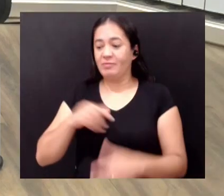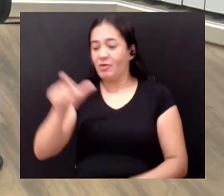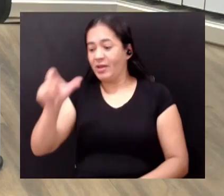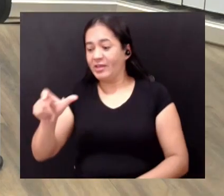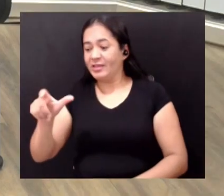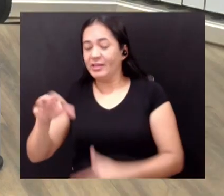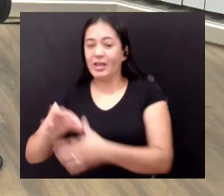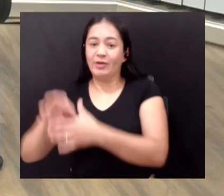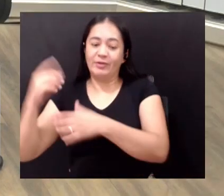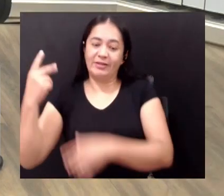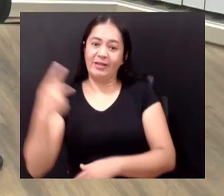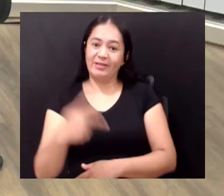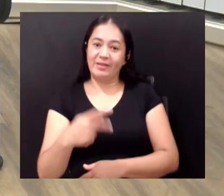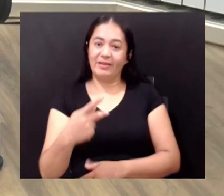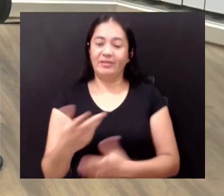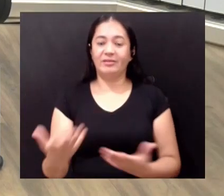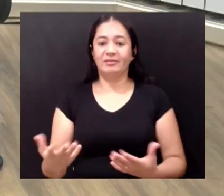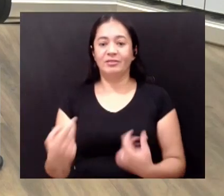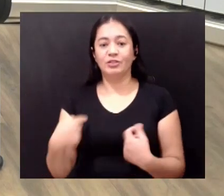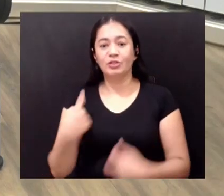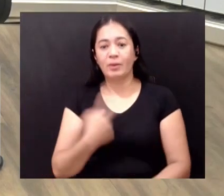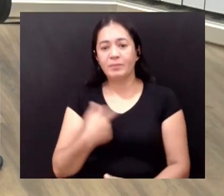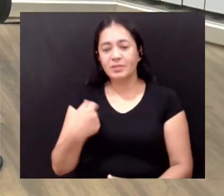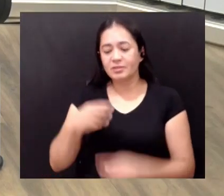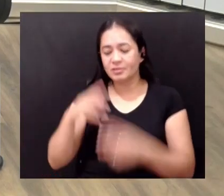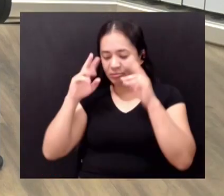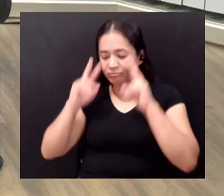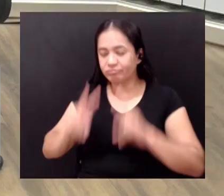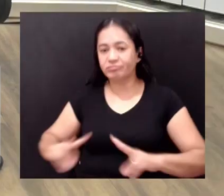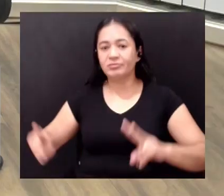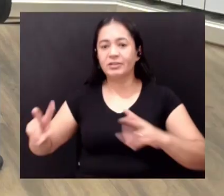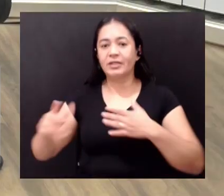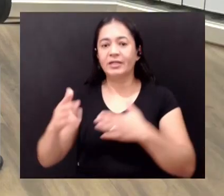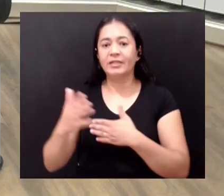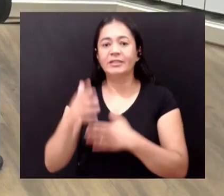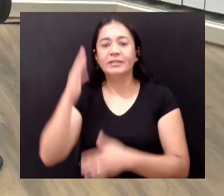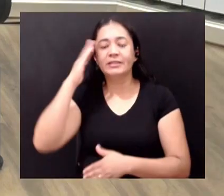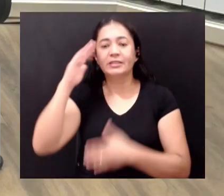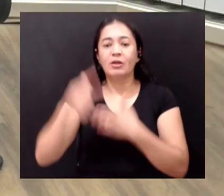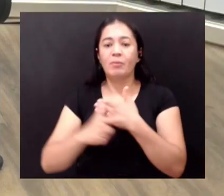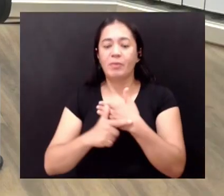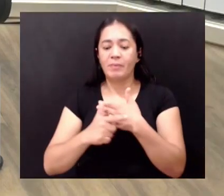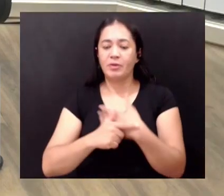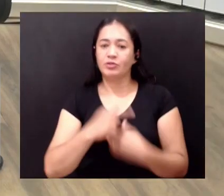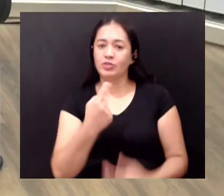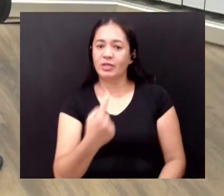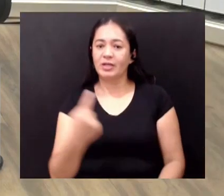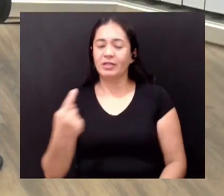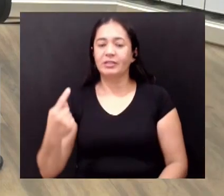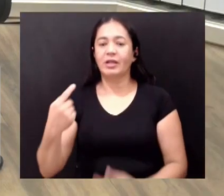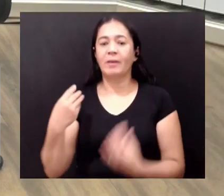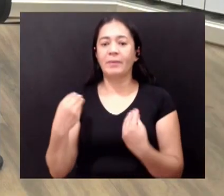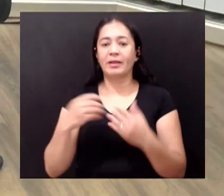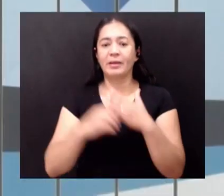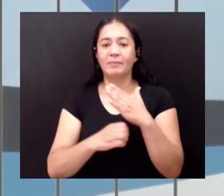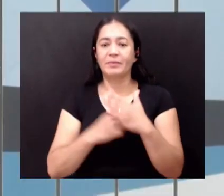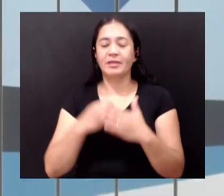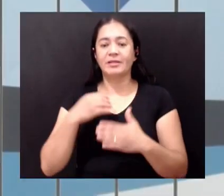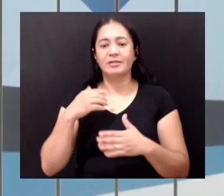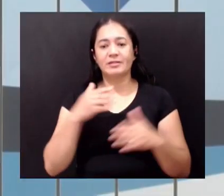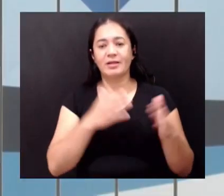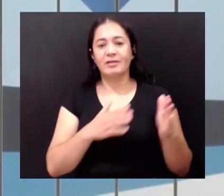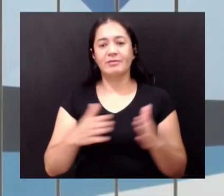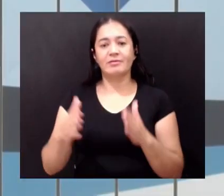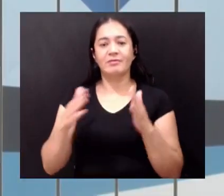e entender, né, o papel de cada um dentro da empresa, até para que essa empresa gire da melhor forma possível, né? Exatamente, né? O gestor é